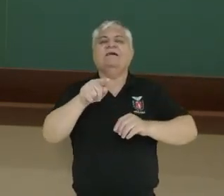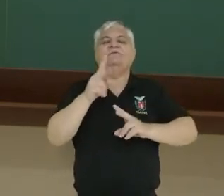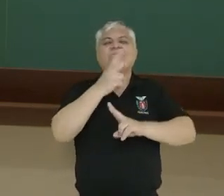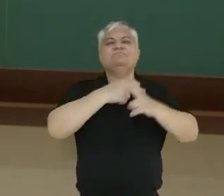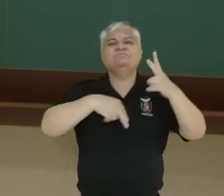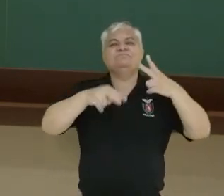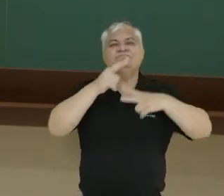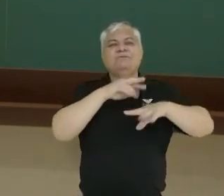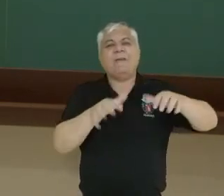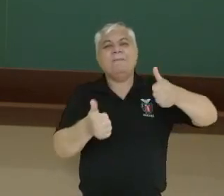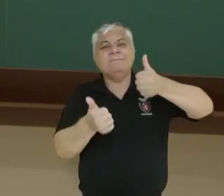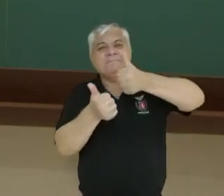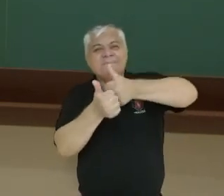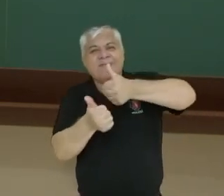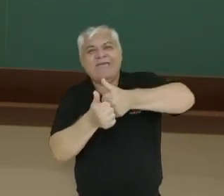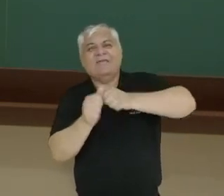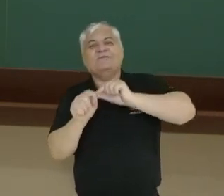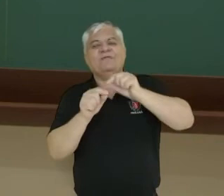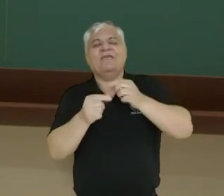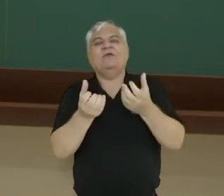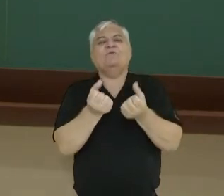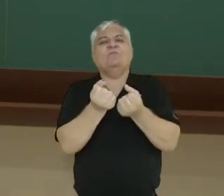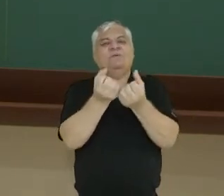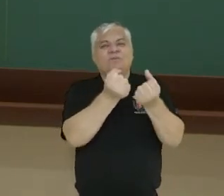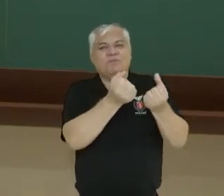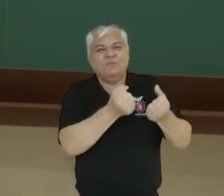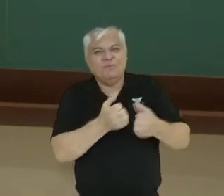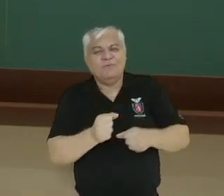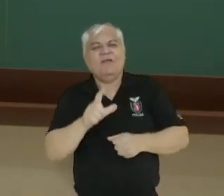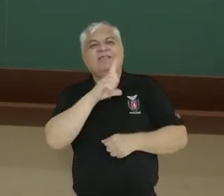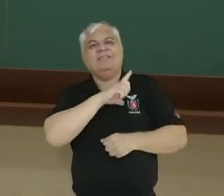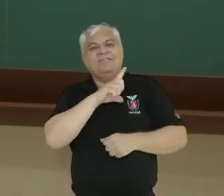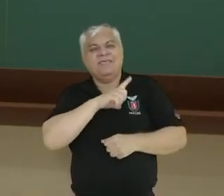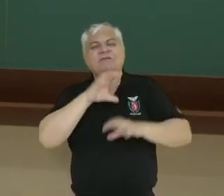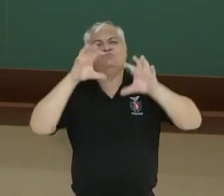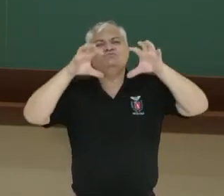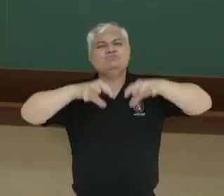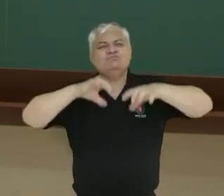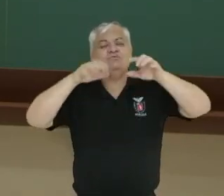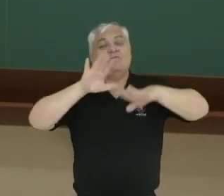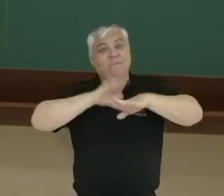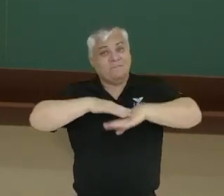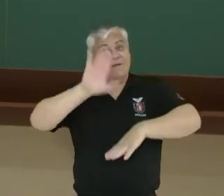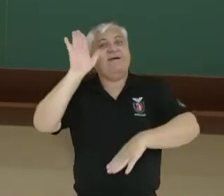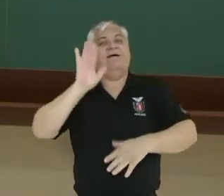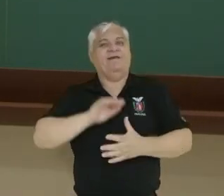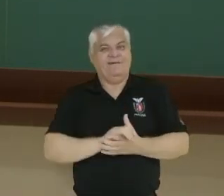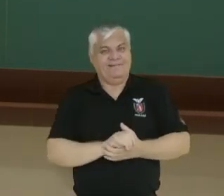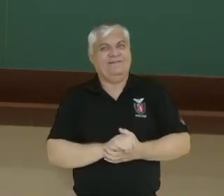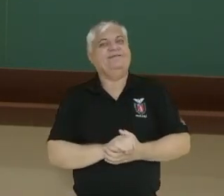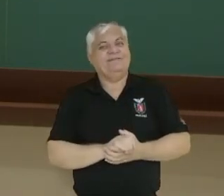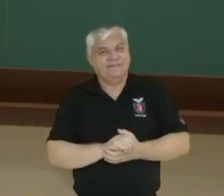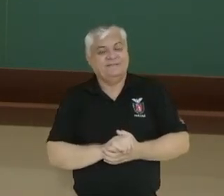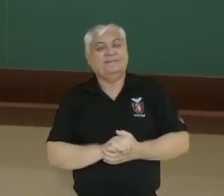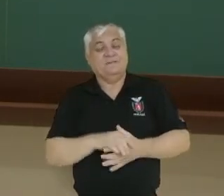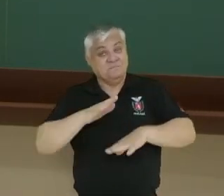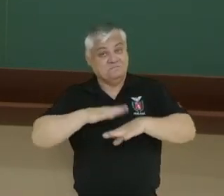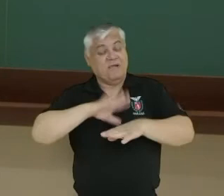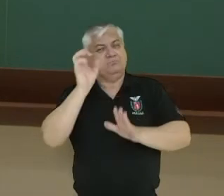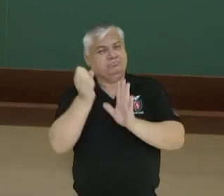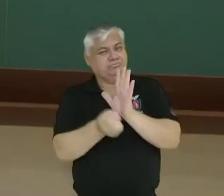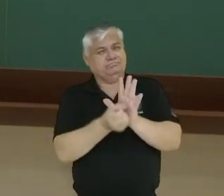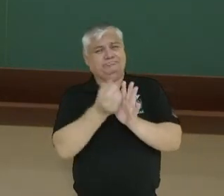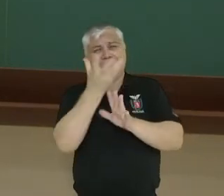que estão mais próximas dele vão receber mais umidade, vão ter índices de chuva mais elevados, né? quantidade de chuva mais